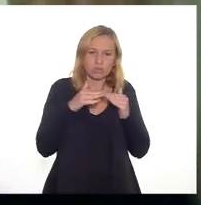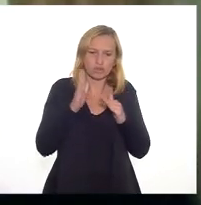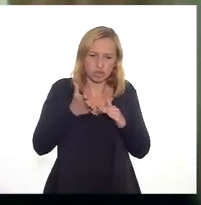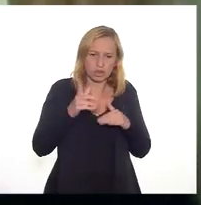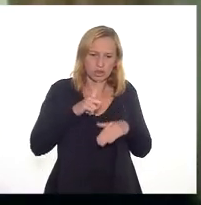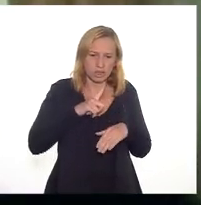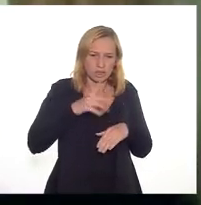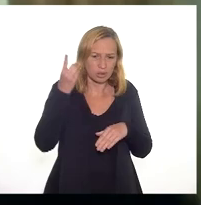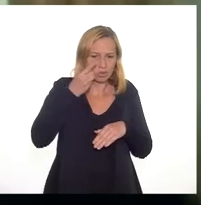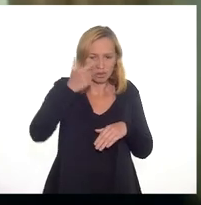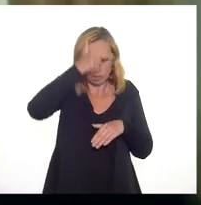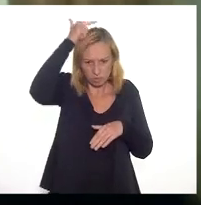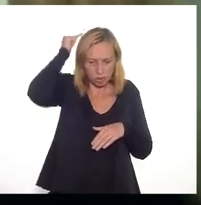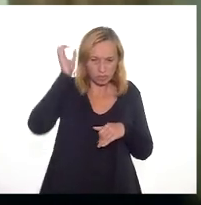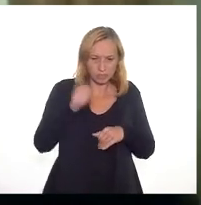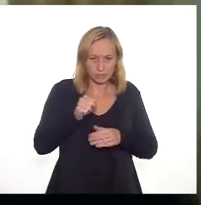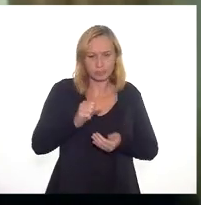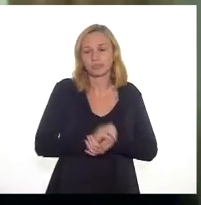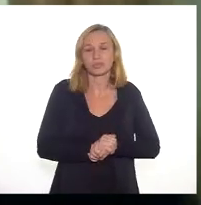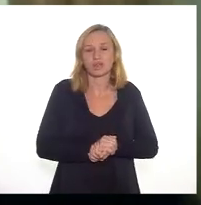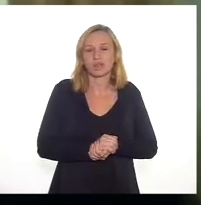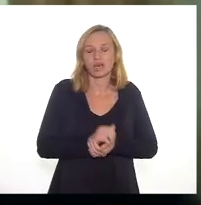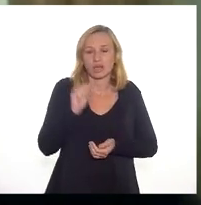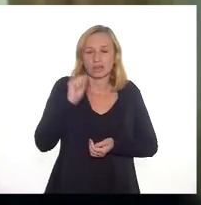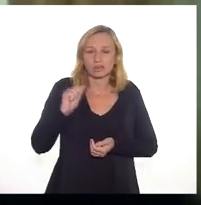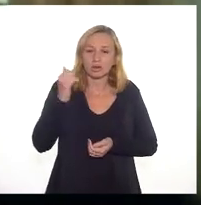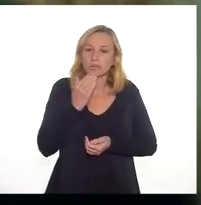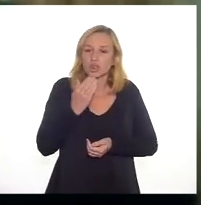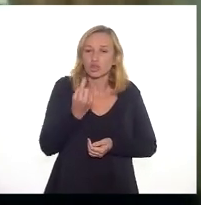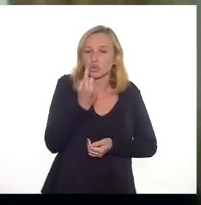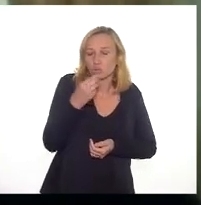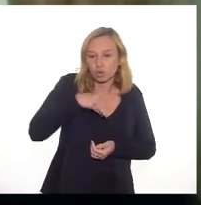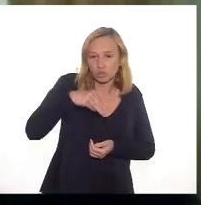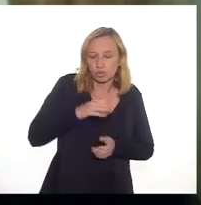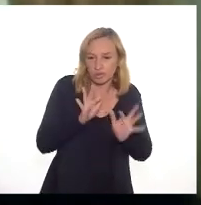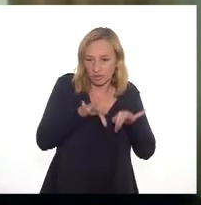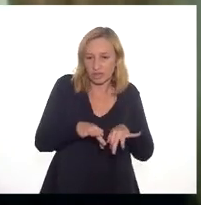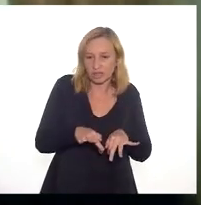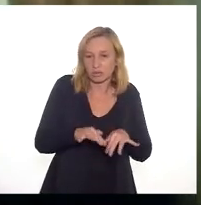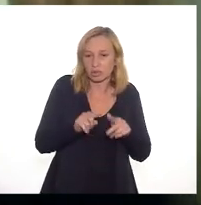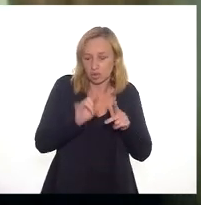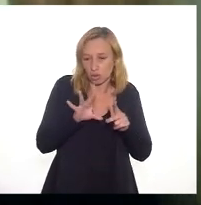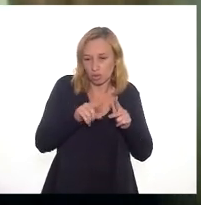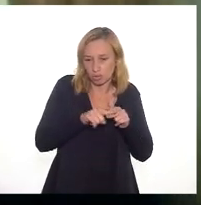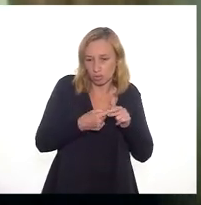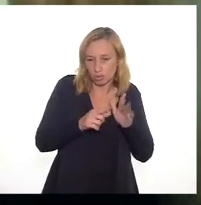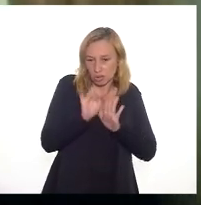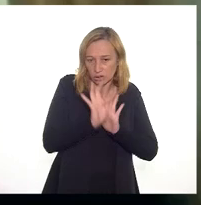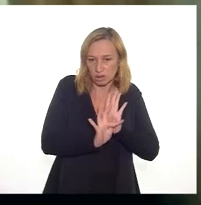presidente. É tá. Que a assessoria pediu só uns minutos para terminar o ajuste do texto.